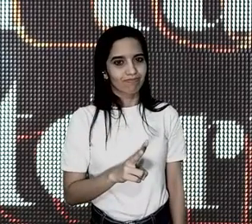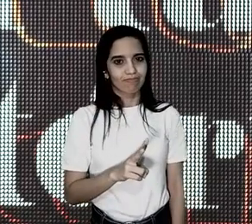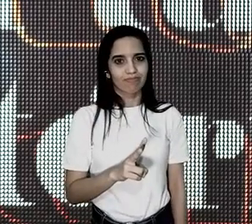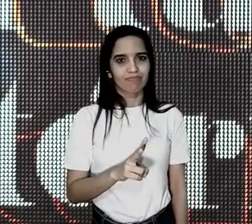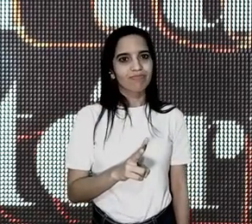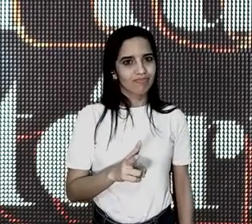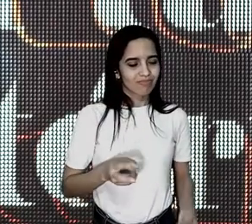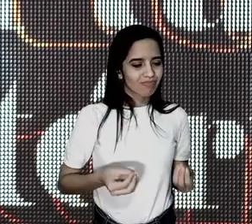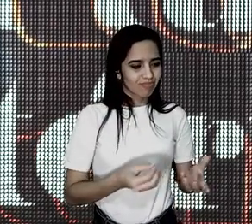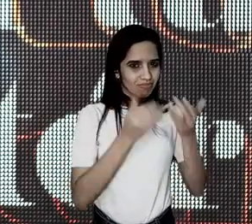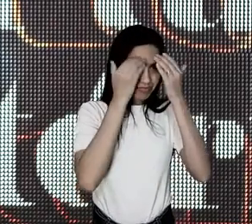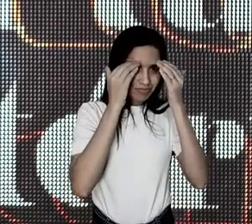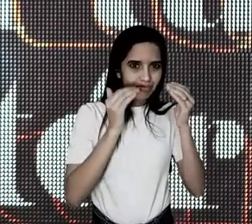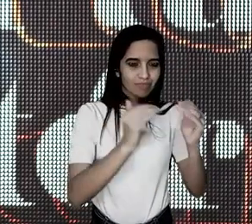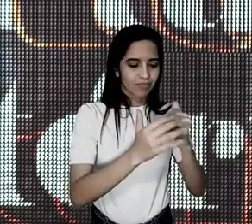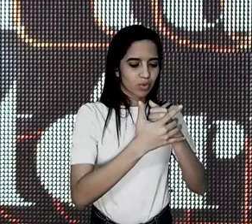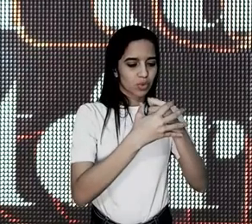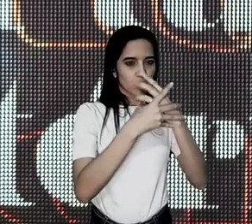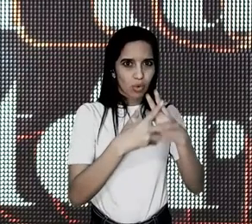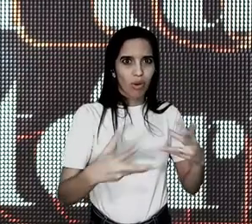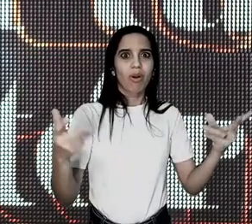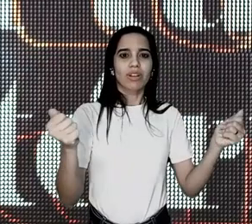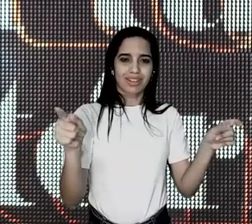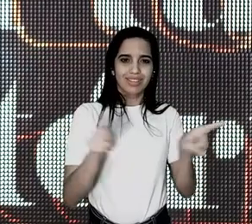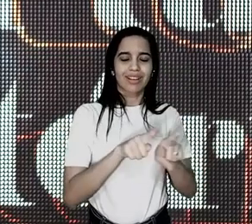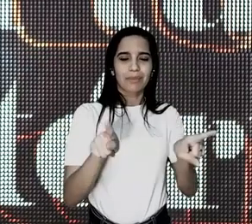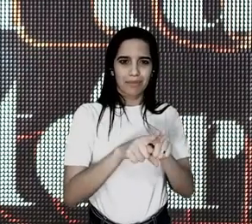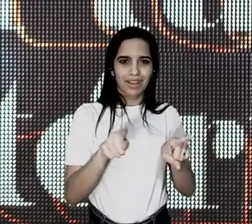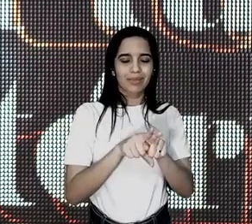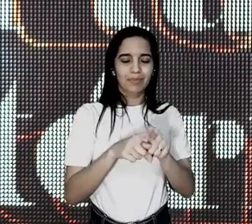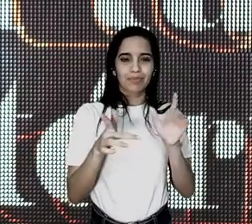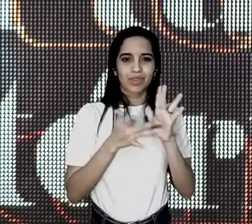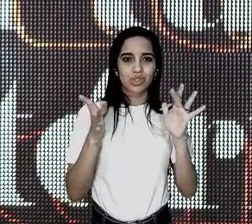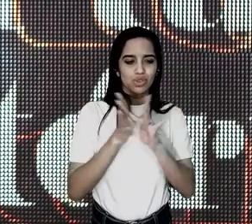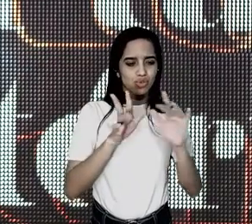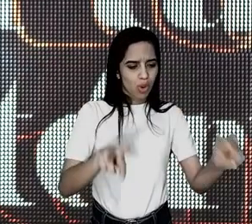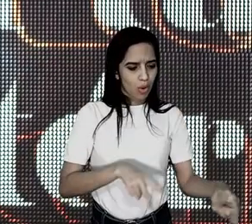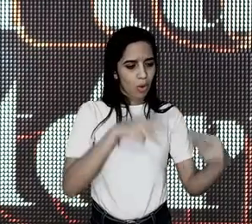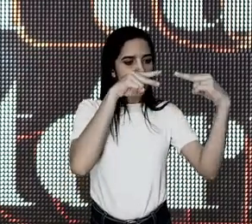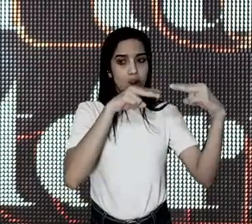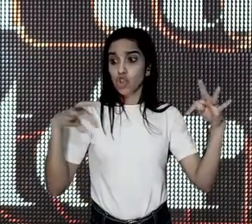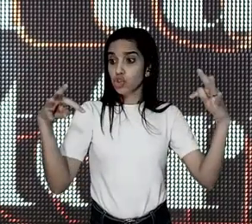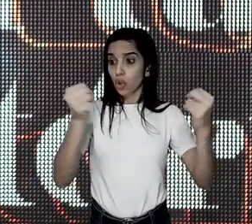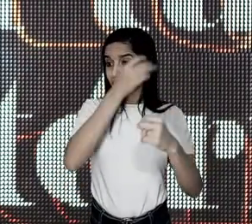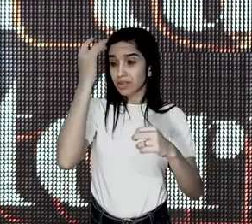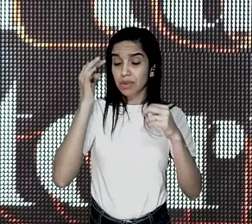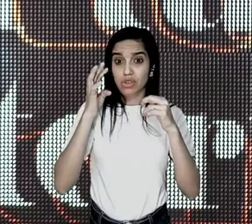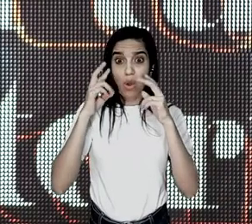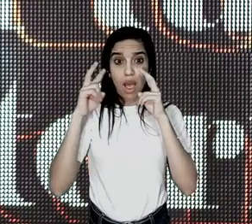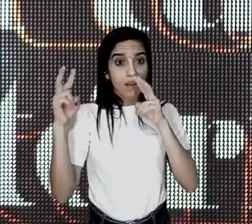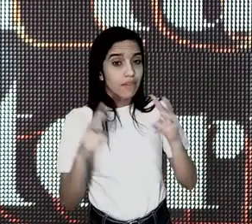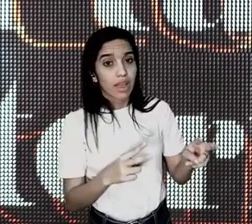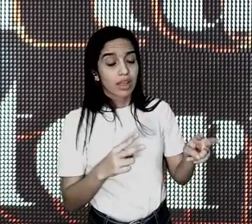devolver a dignidade, em curá-la, mas em devolver a sua dignidade. Então ele olha para ela diante de todo aquele povo,